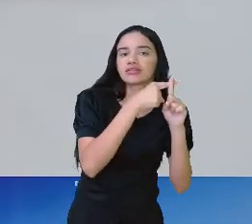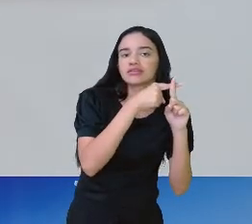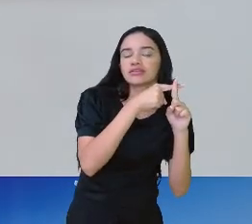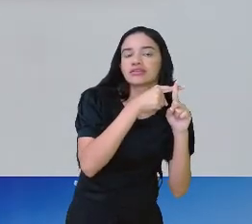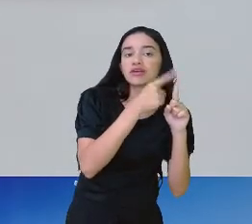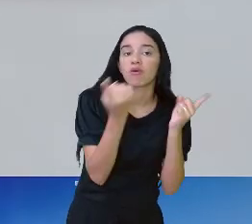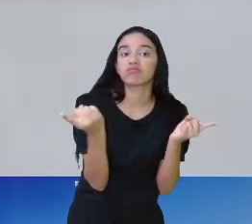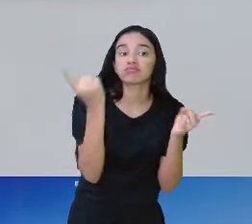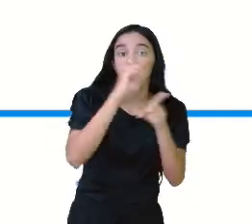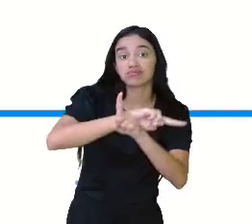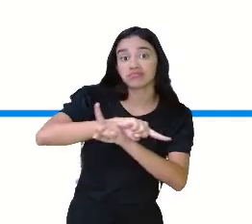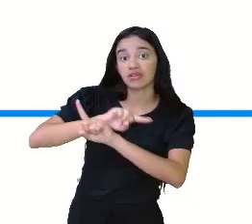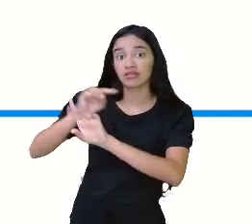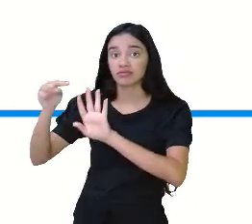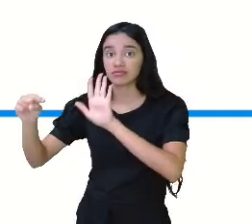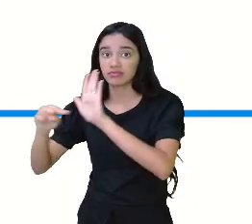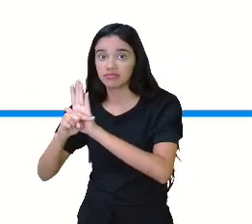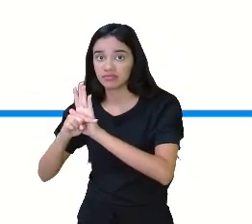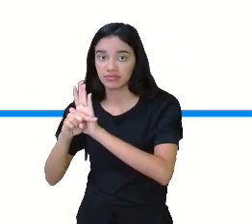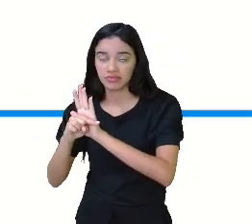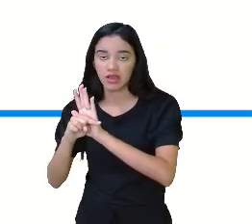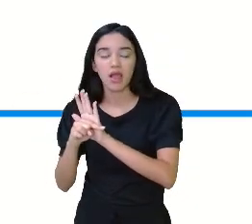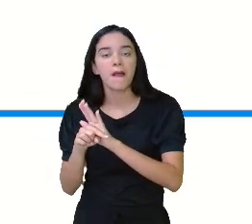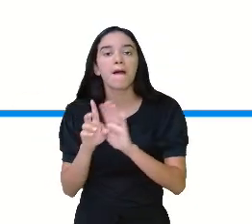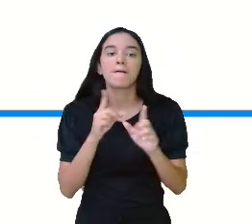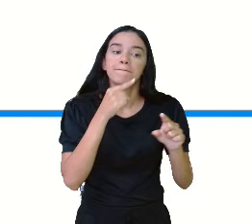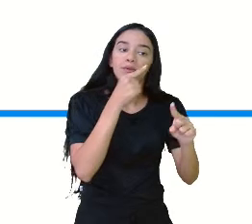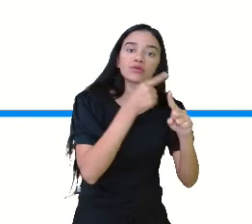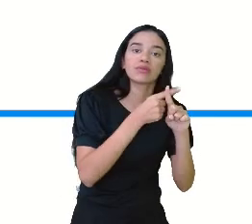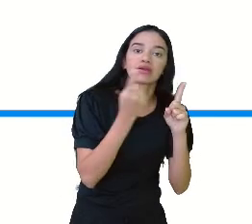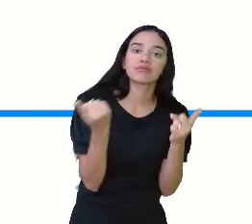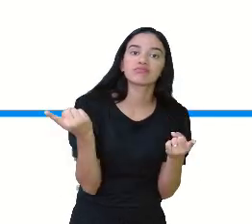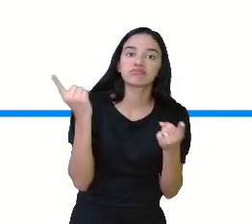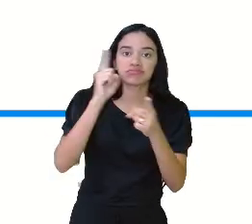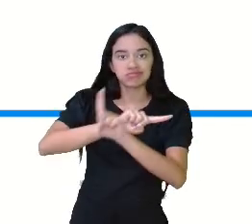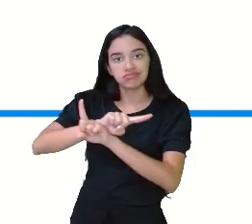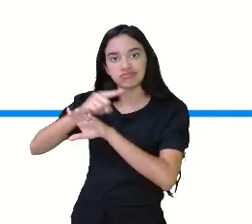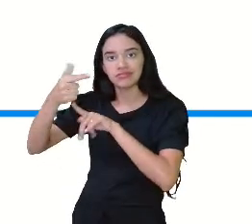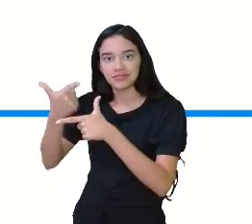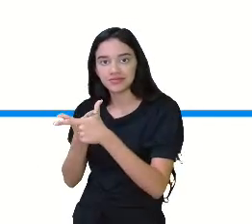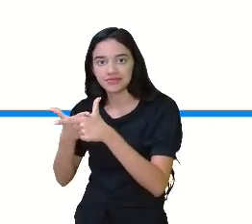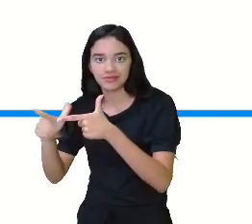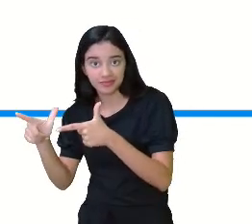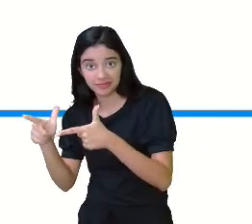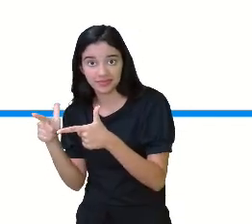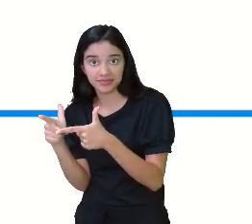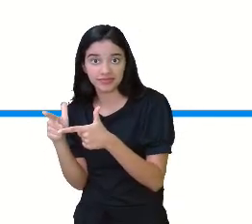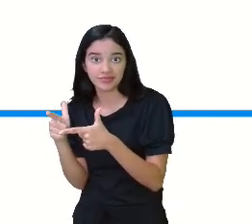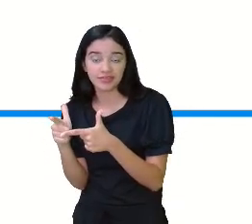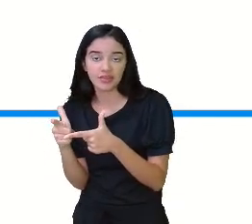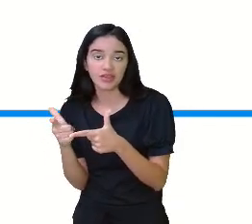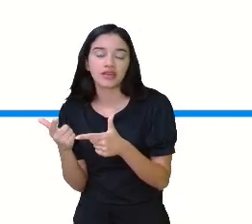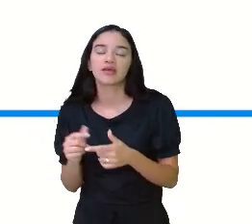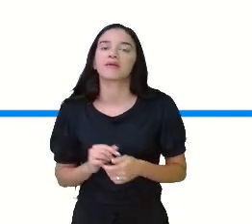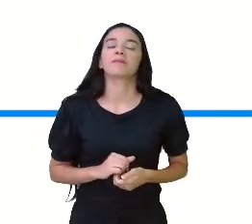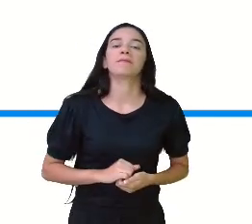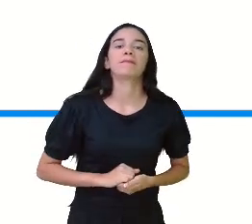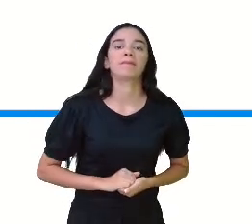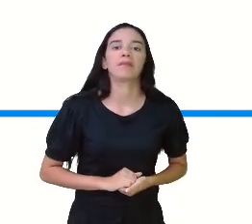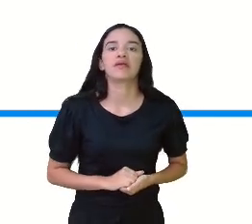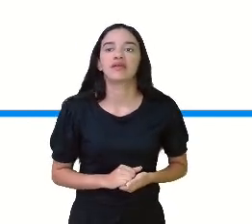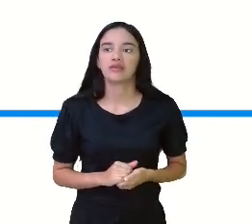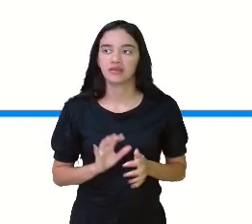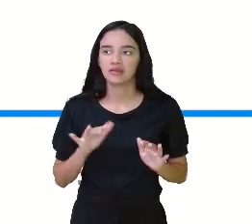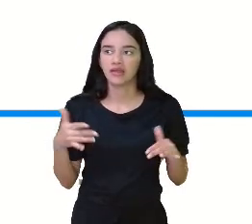é o inverso de subtração. Multiplicação é o inverso de divisão e vice-versa.